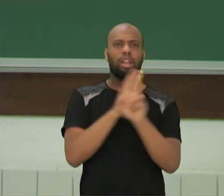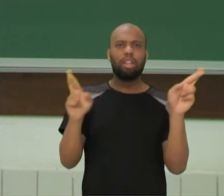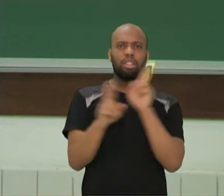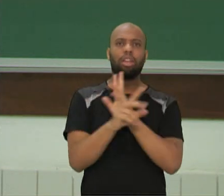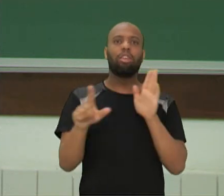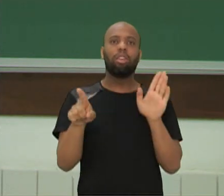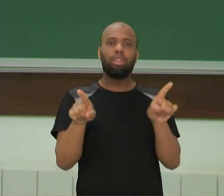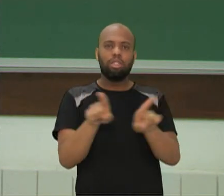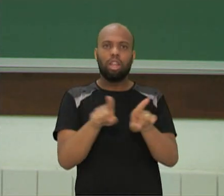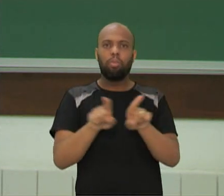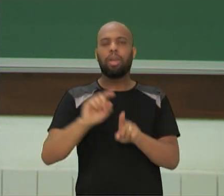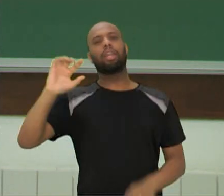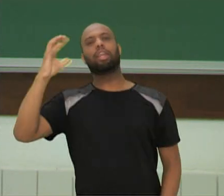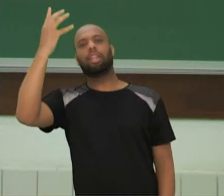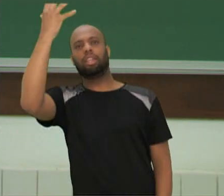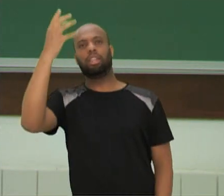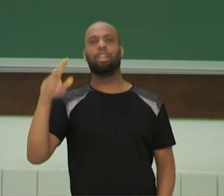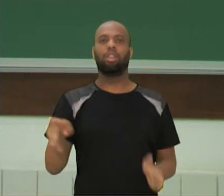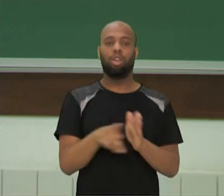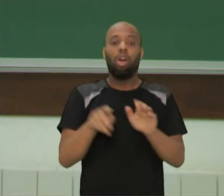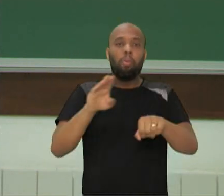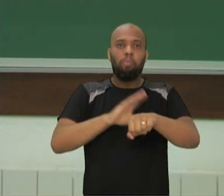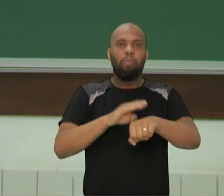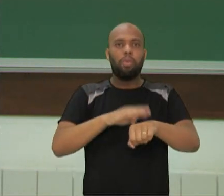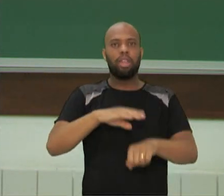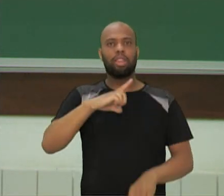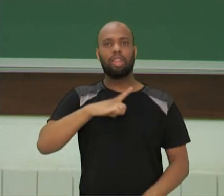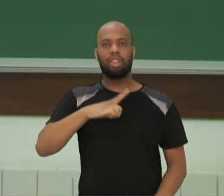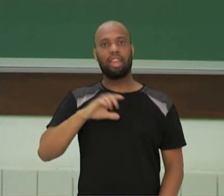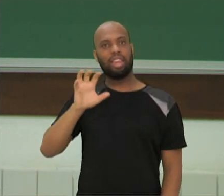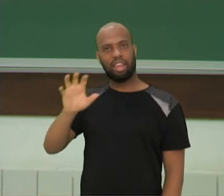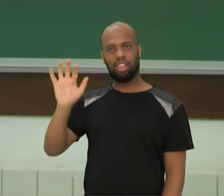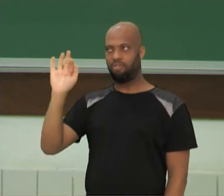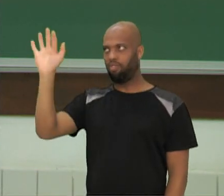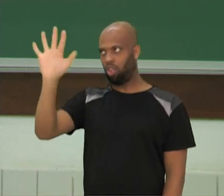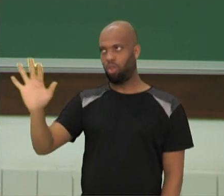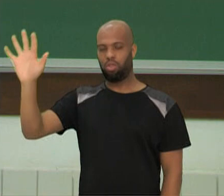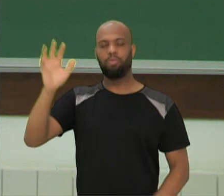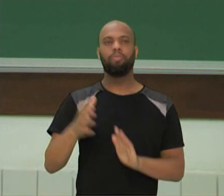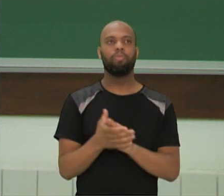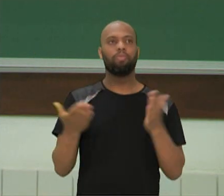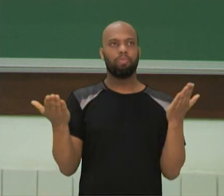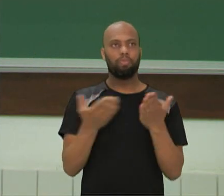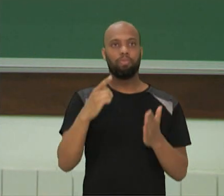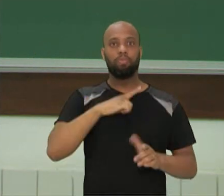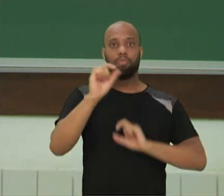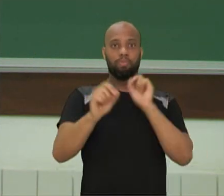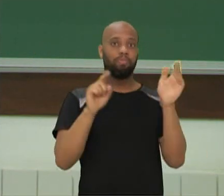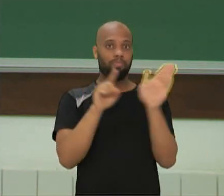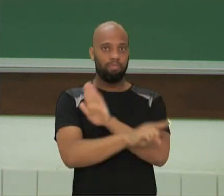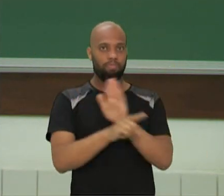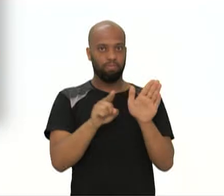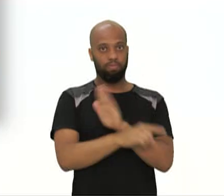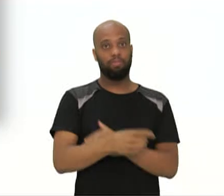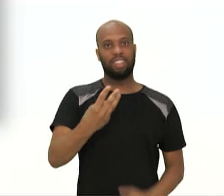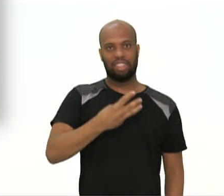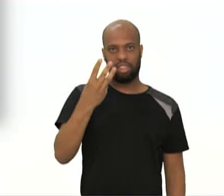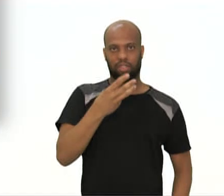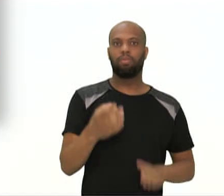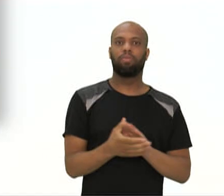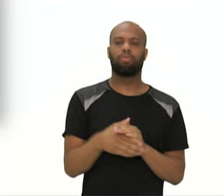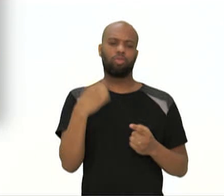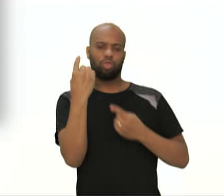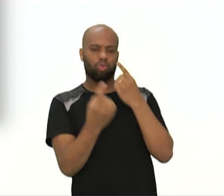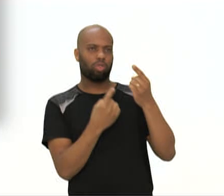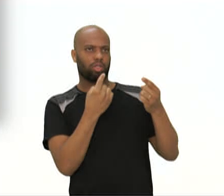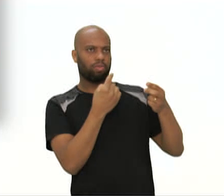ao clima no momento em que temos o El Niño. E agora na tela para você, ó, o nosso terceiro quiz. Qual